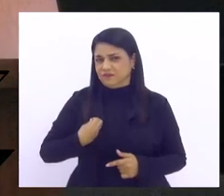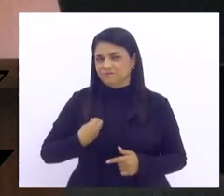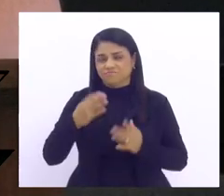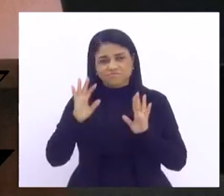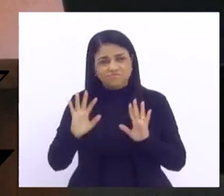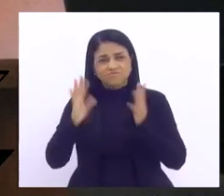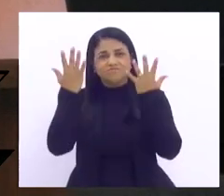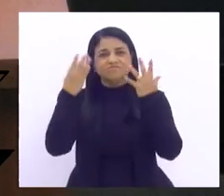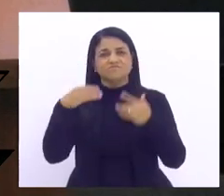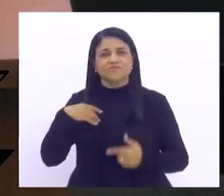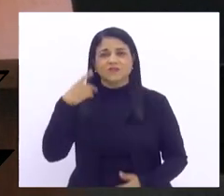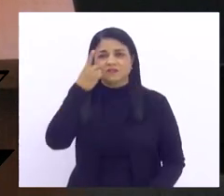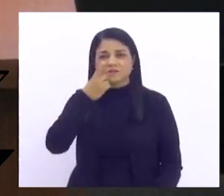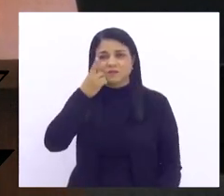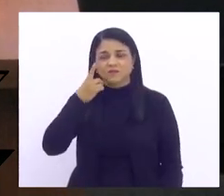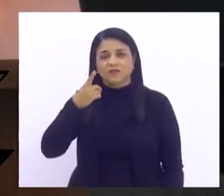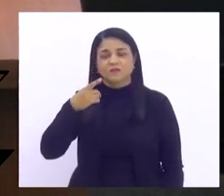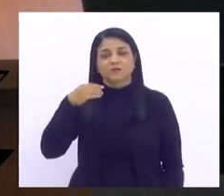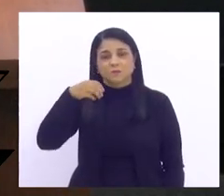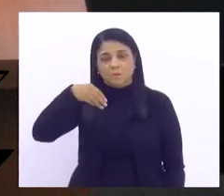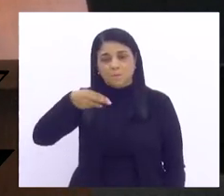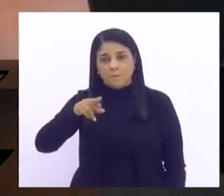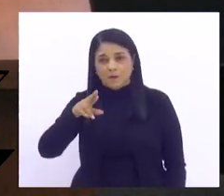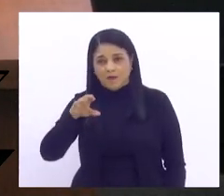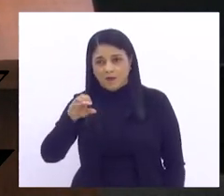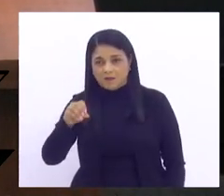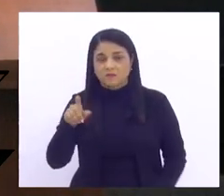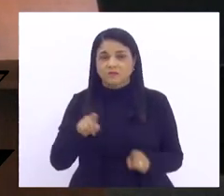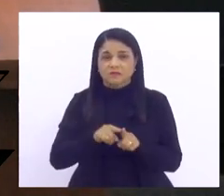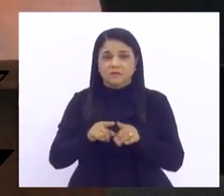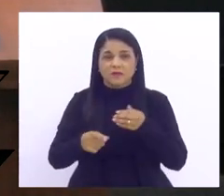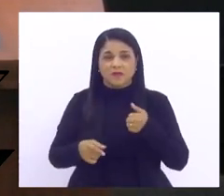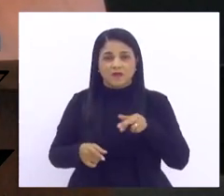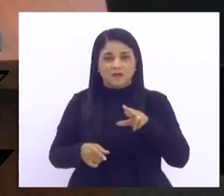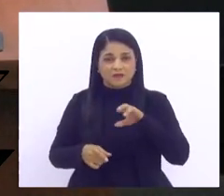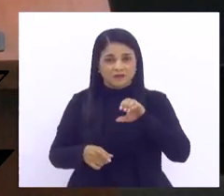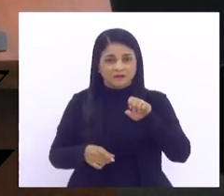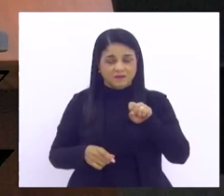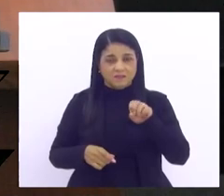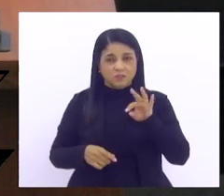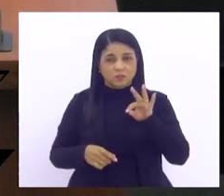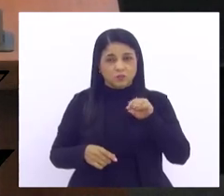Márcio Gualberto e a deputada Cristo Nieto pela iniciativa. Digo que,